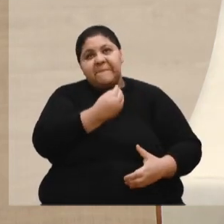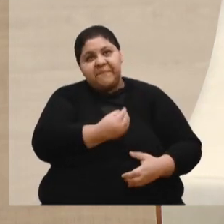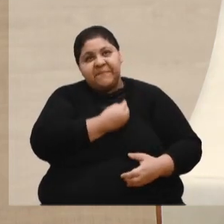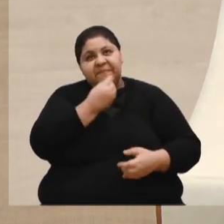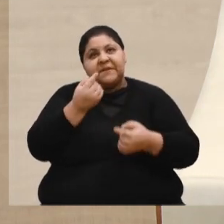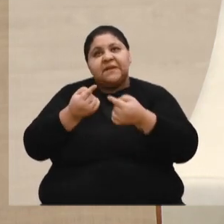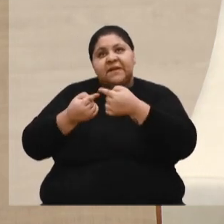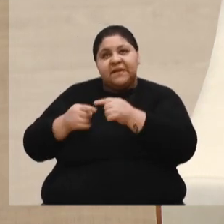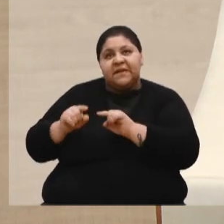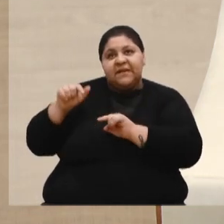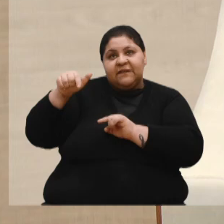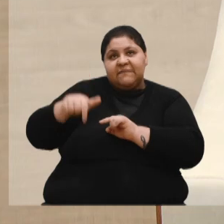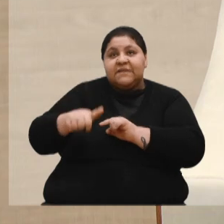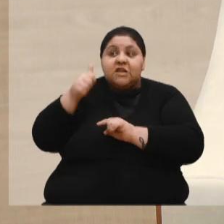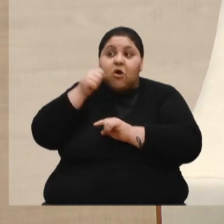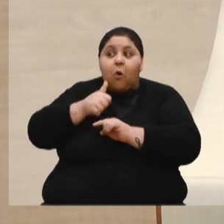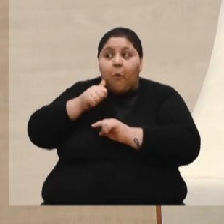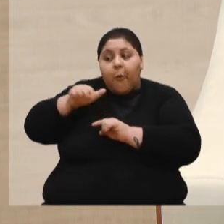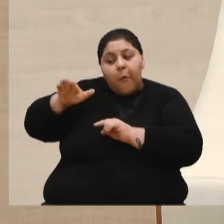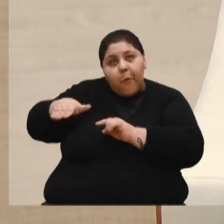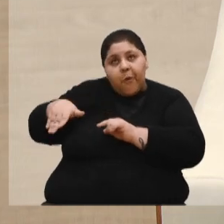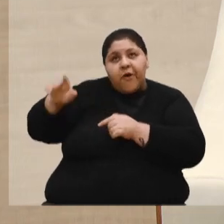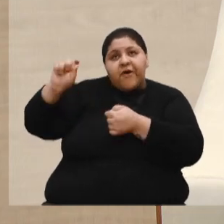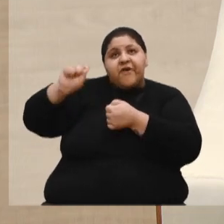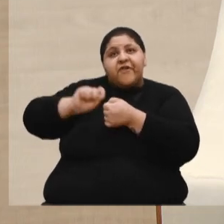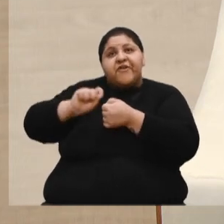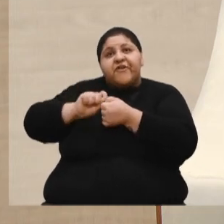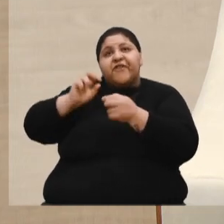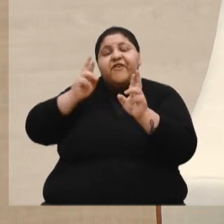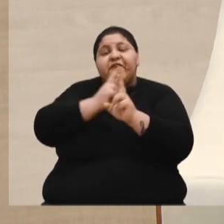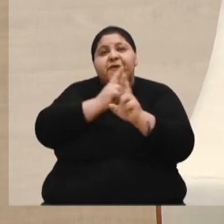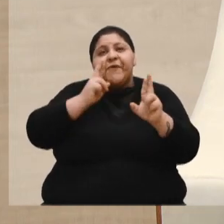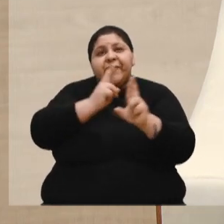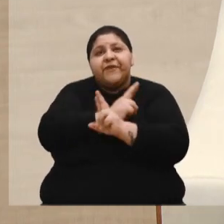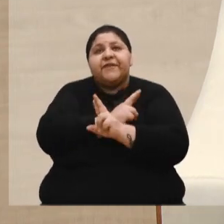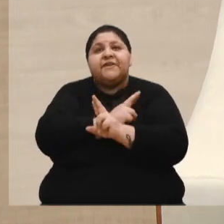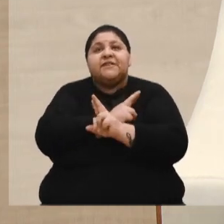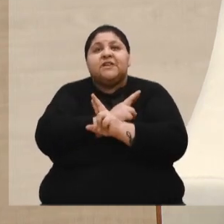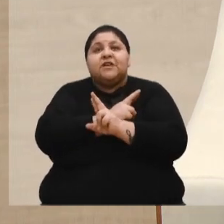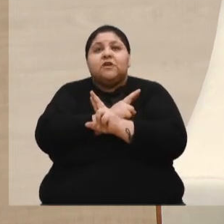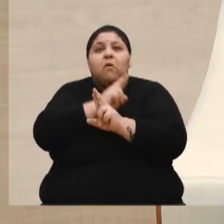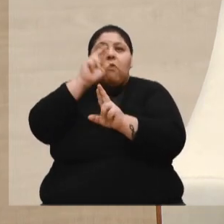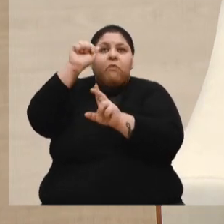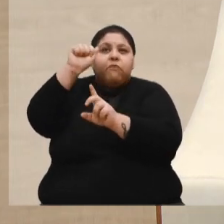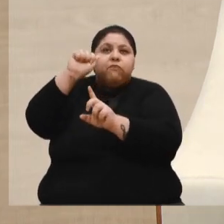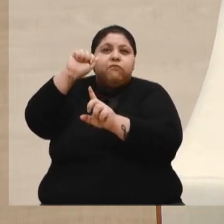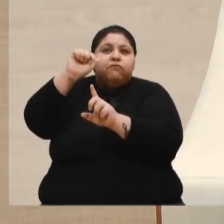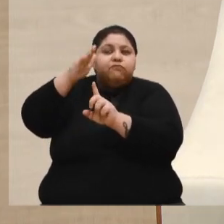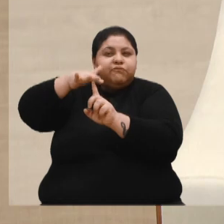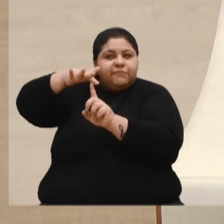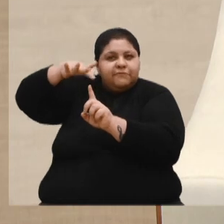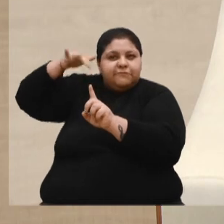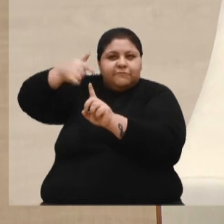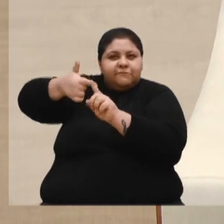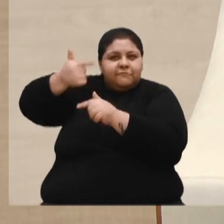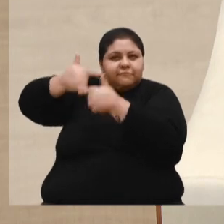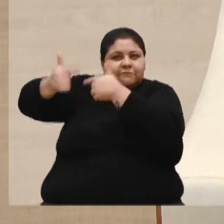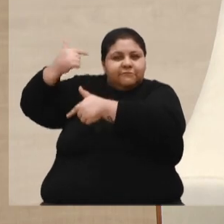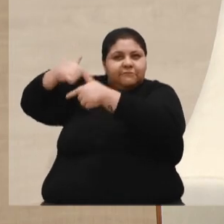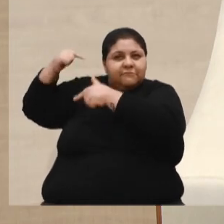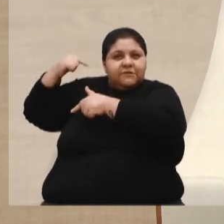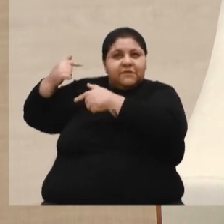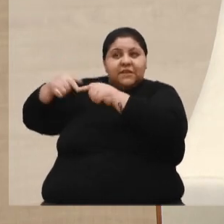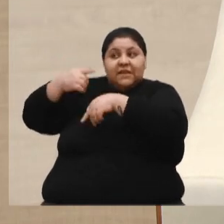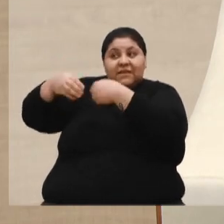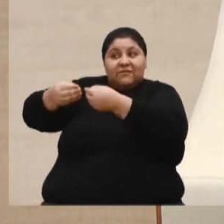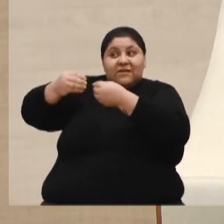sobrevive, mas aqui é uma menina que faz uma relação com seus antepassados recebem um presente,